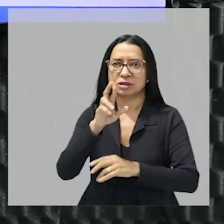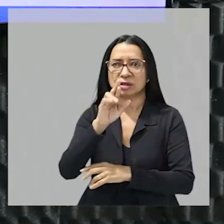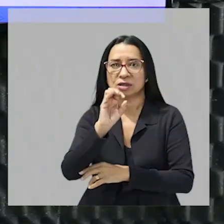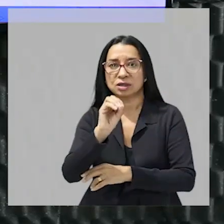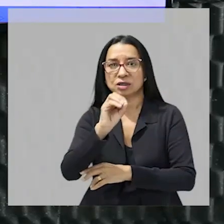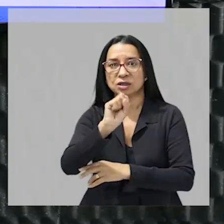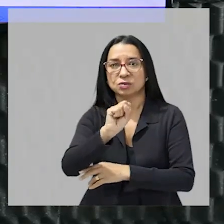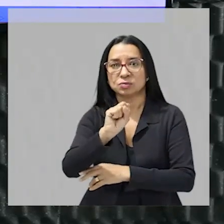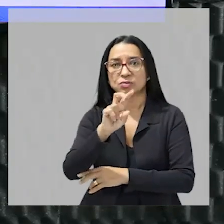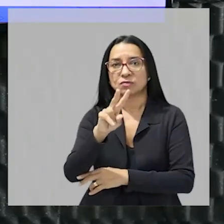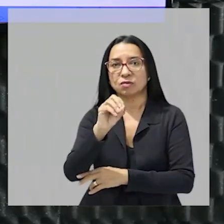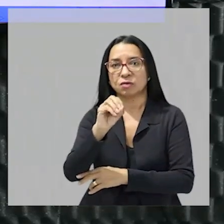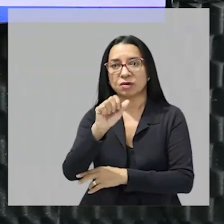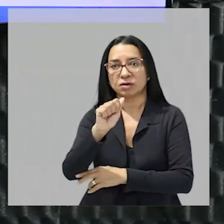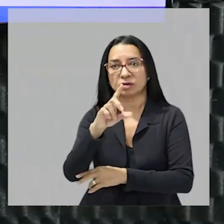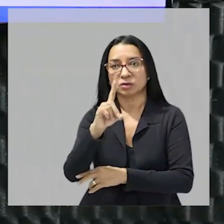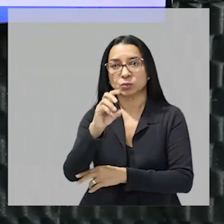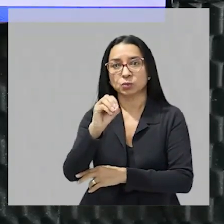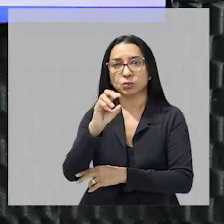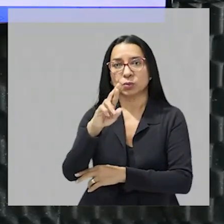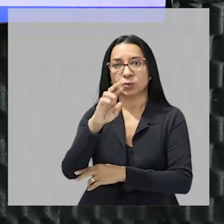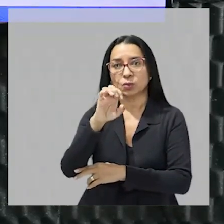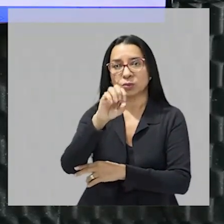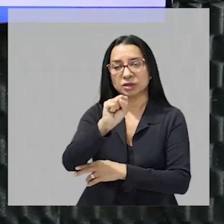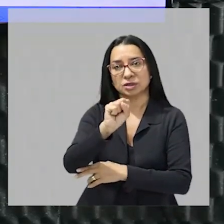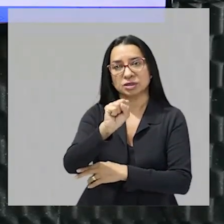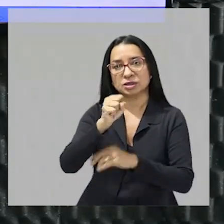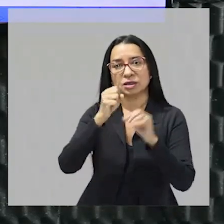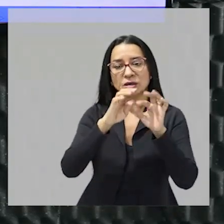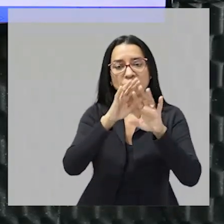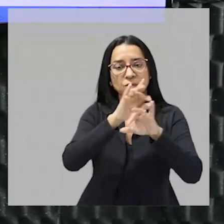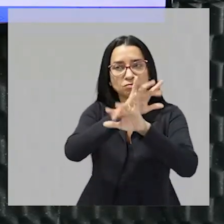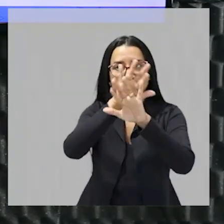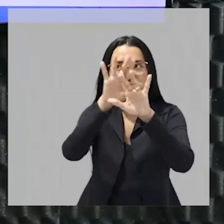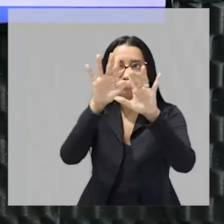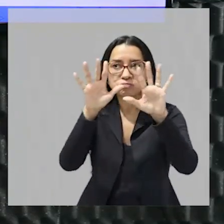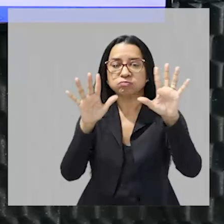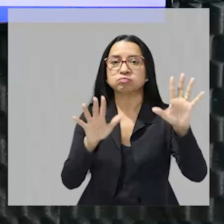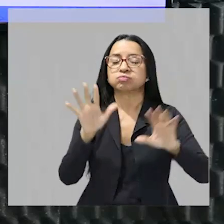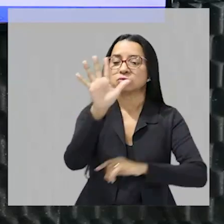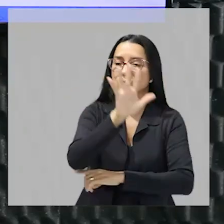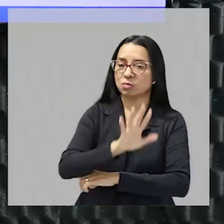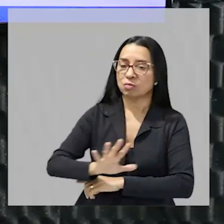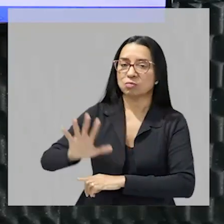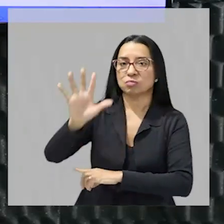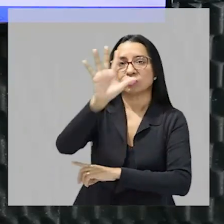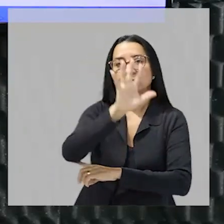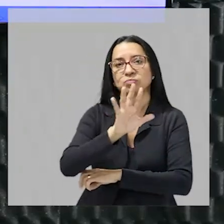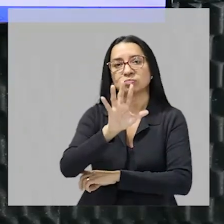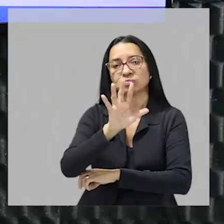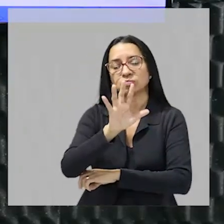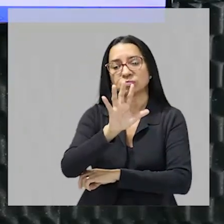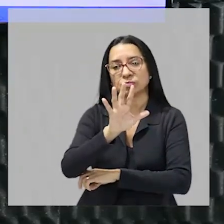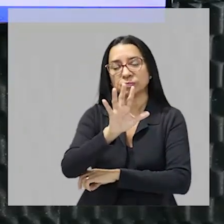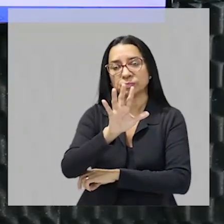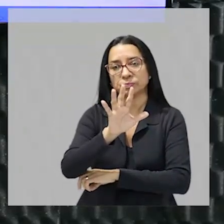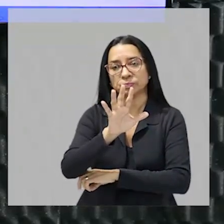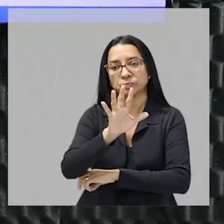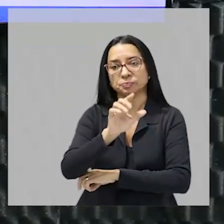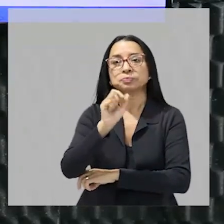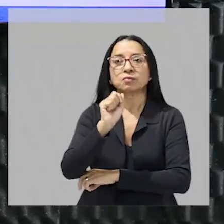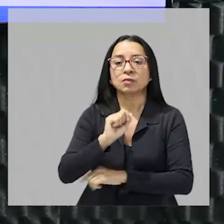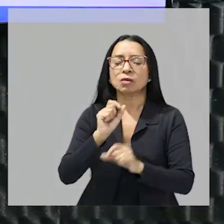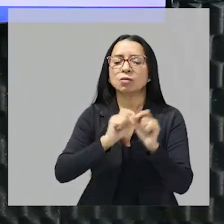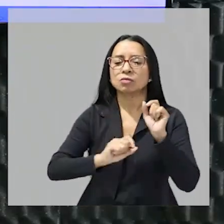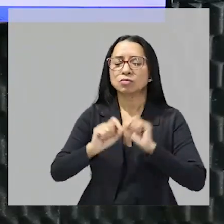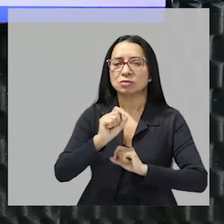isso? Simples, tá? Essa umidade que é liberada formam nuvens úmidas que o ar vai deslocar por várias partes do nosso país,